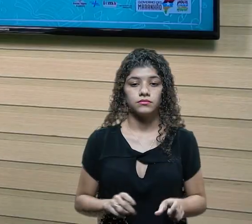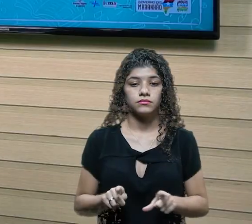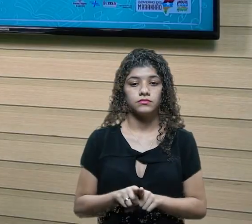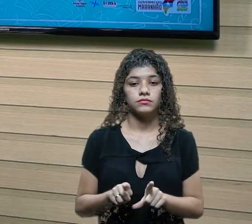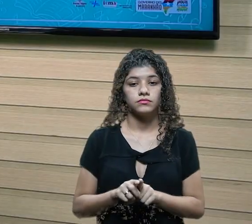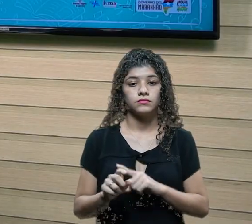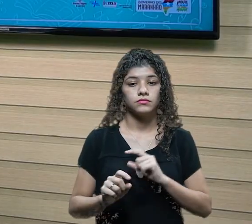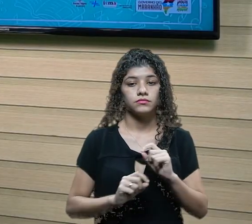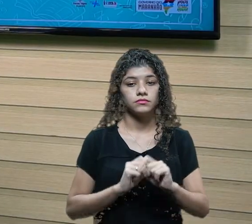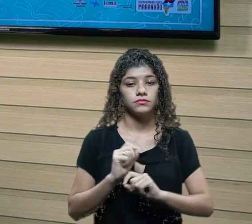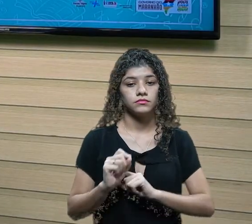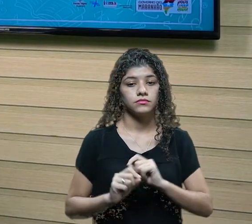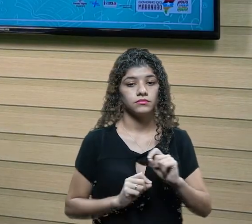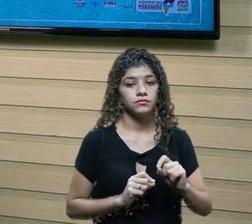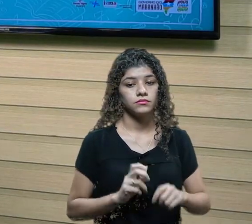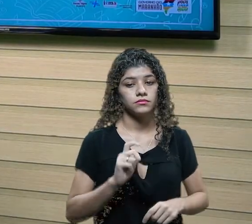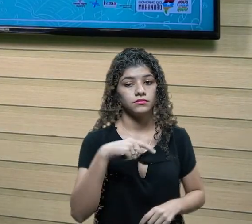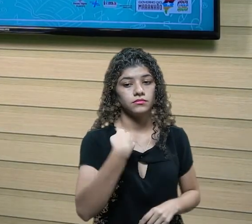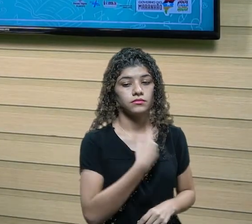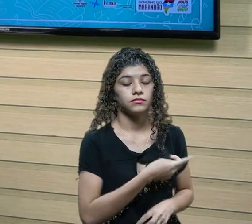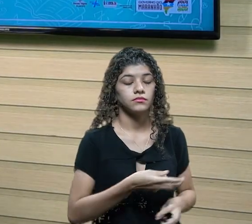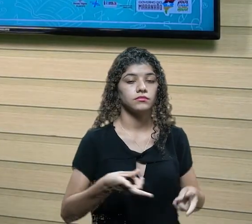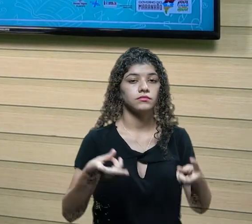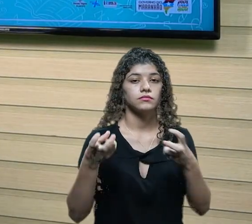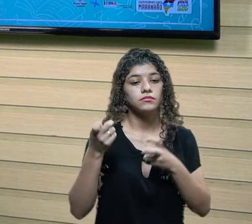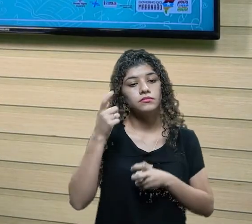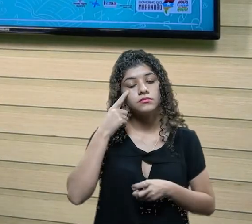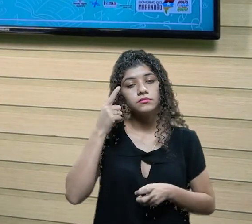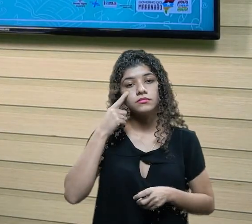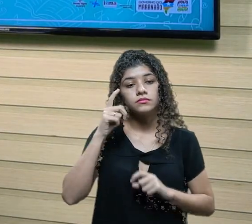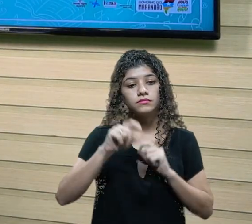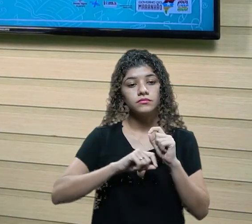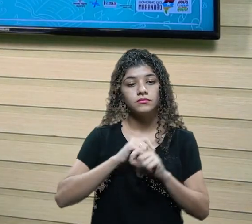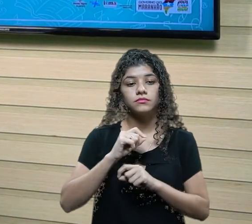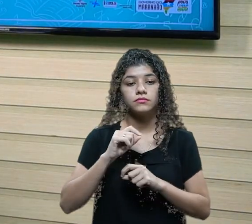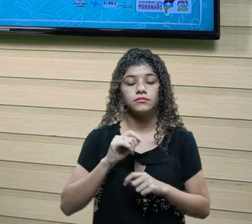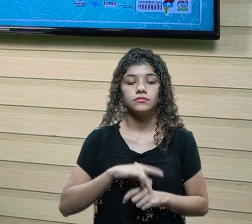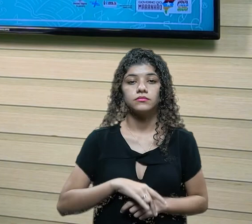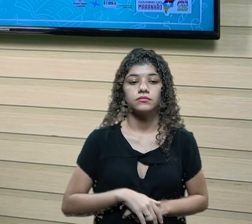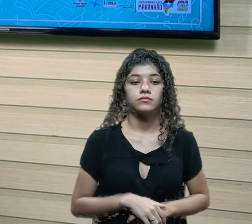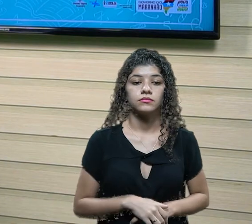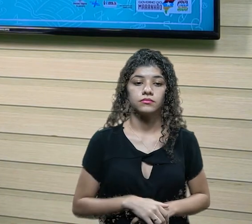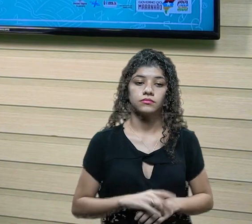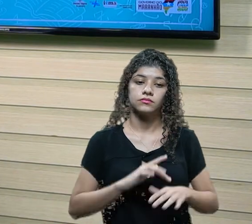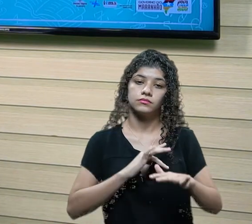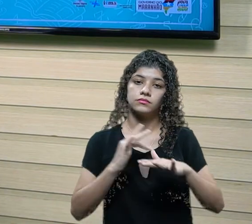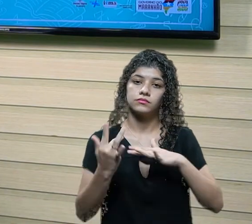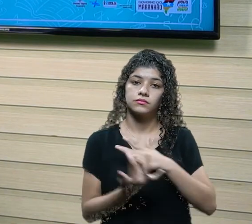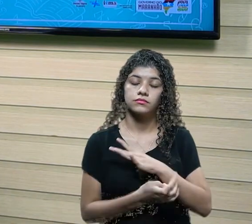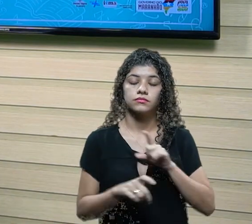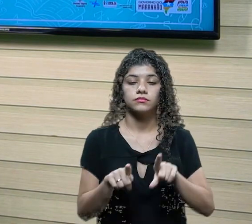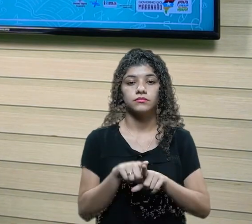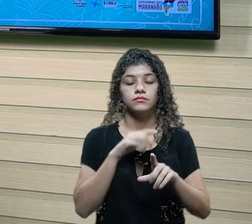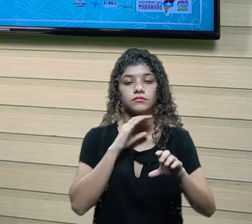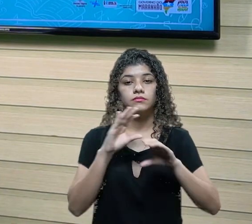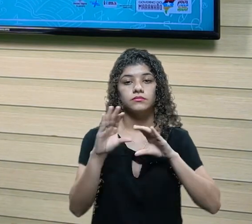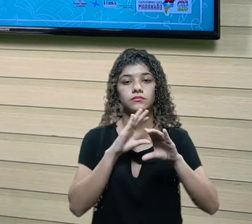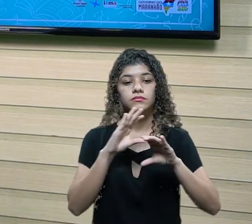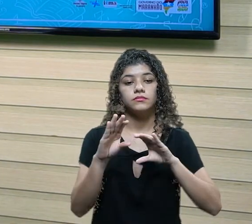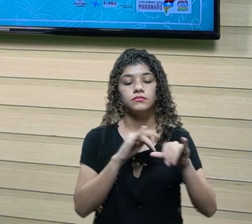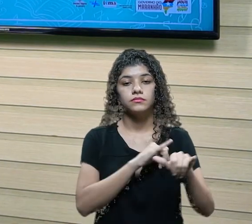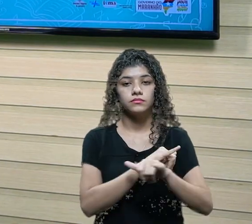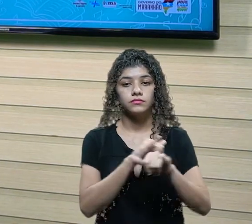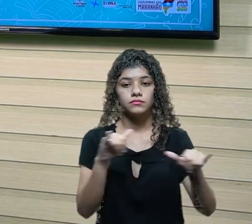E além disso que a gente for pensar a gente tem que pensar nas redes sociais na comunicação